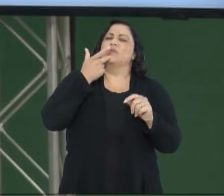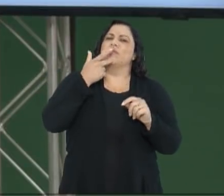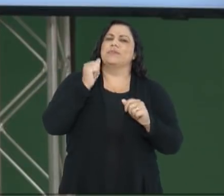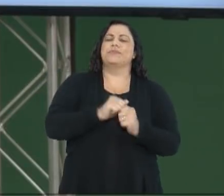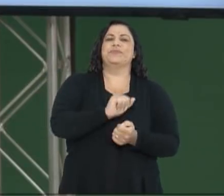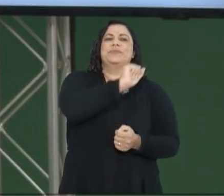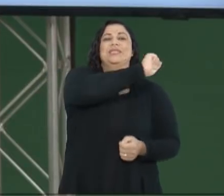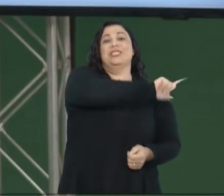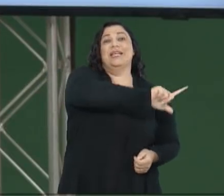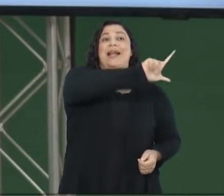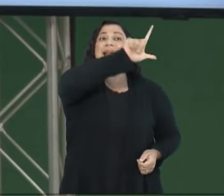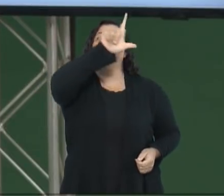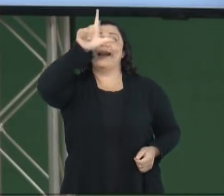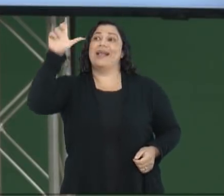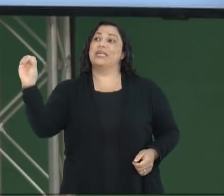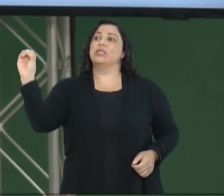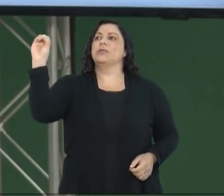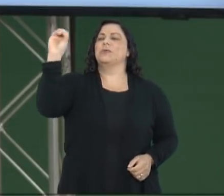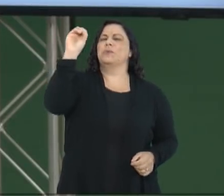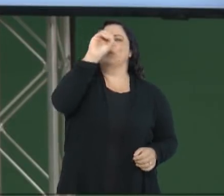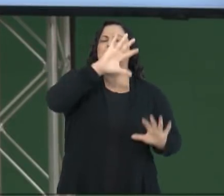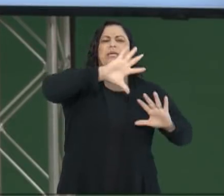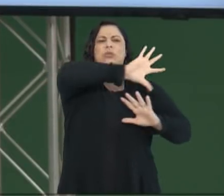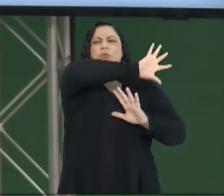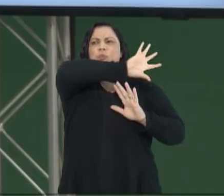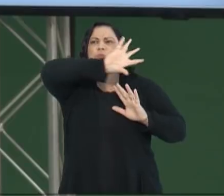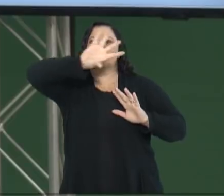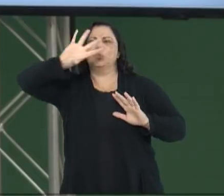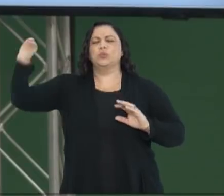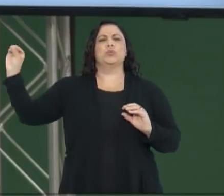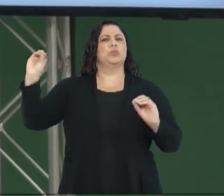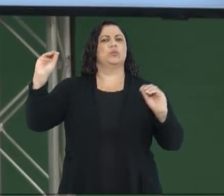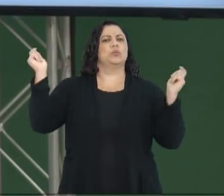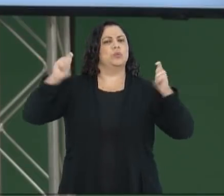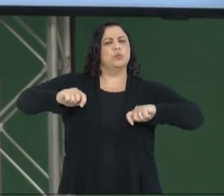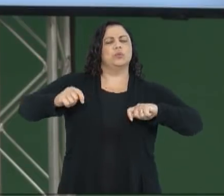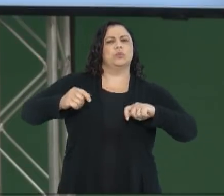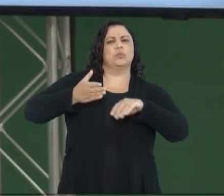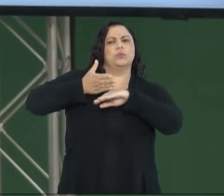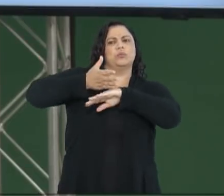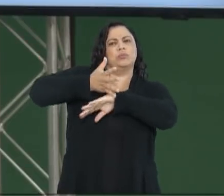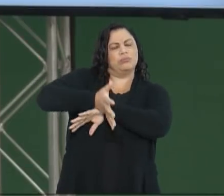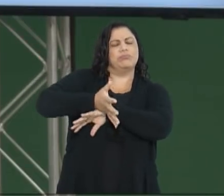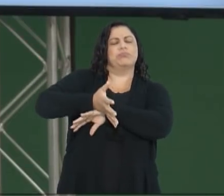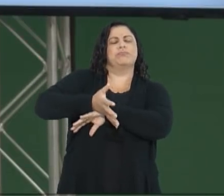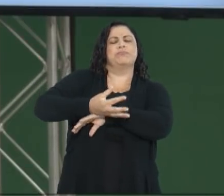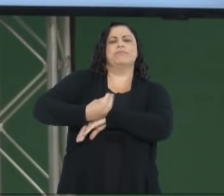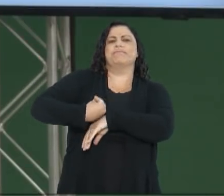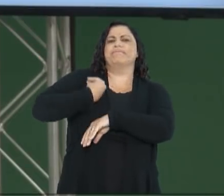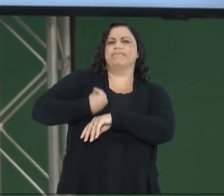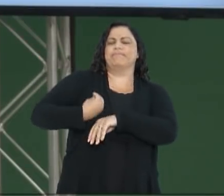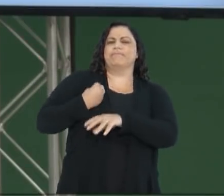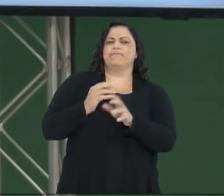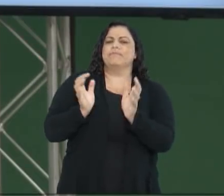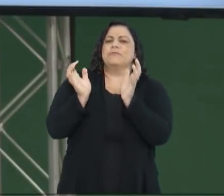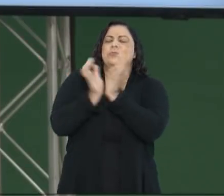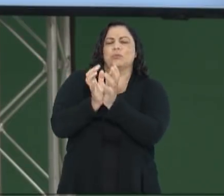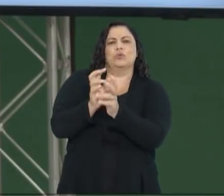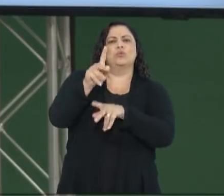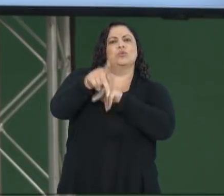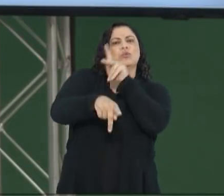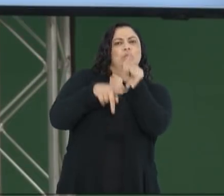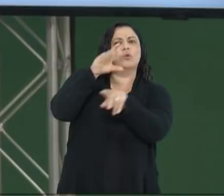a oeste do continente europeu, nós tivemos a presença dos povos celtas,